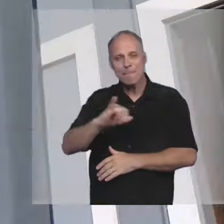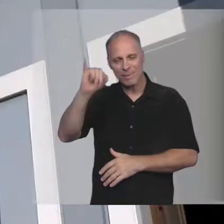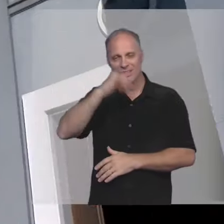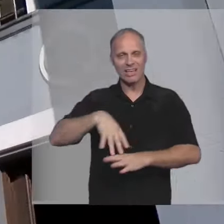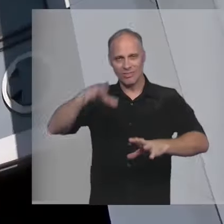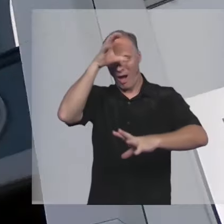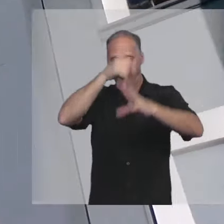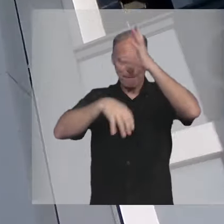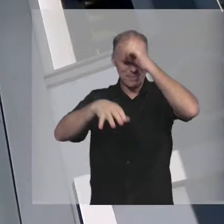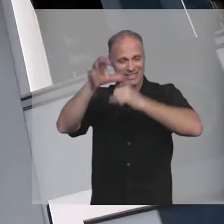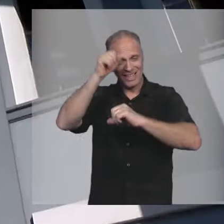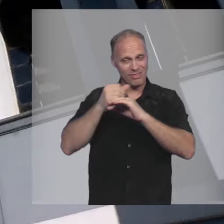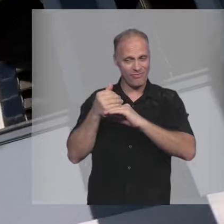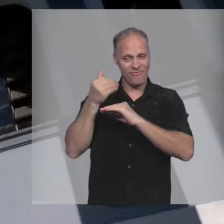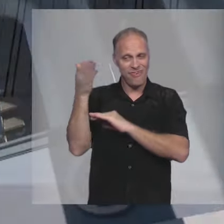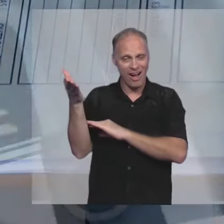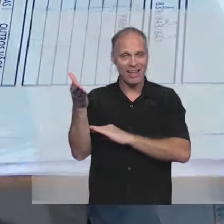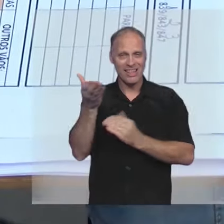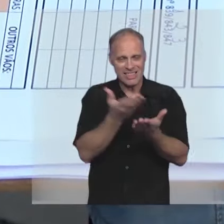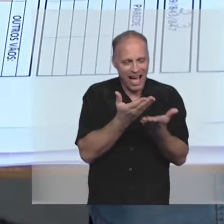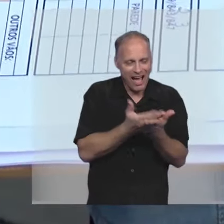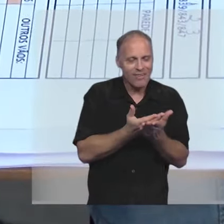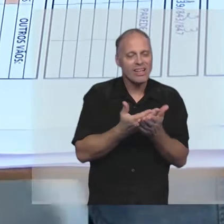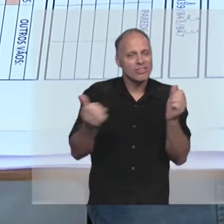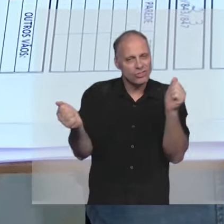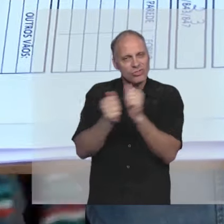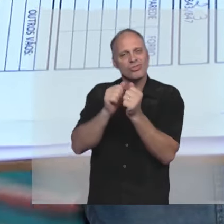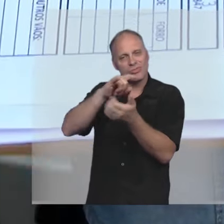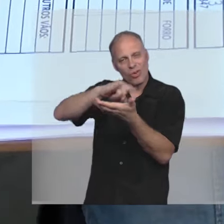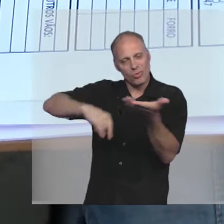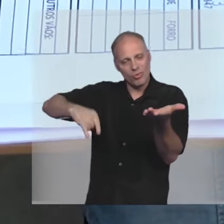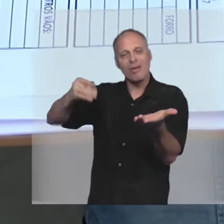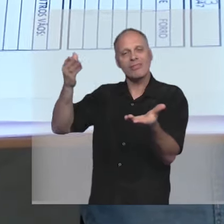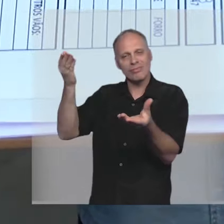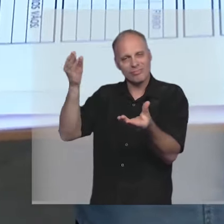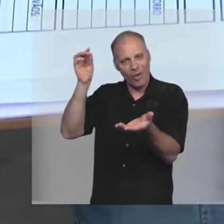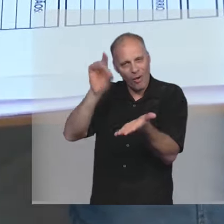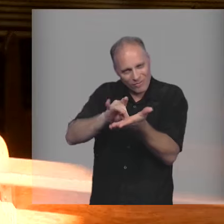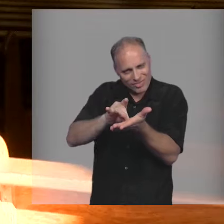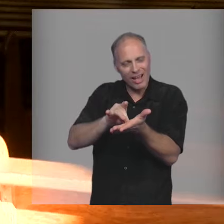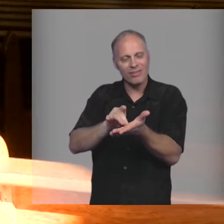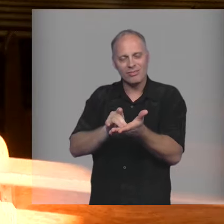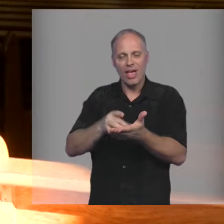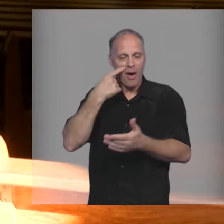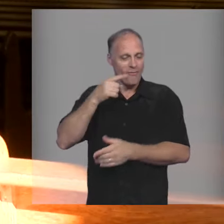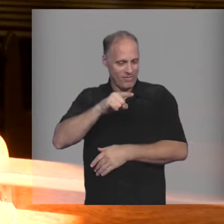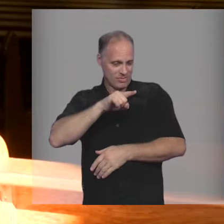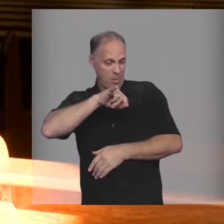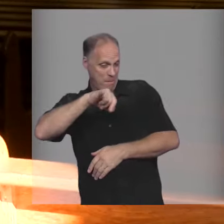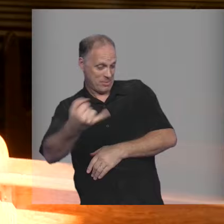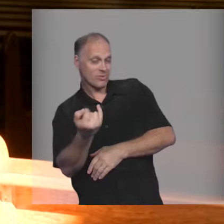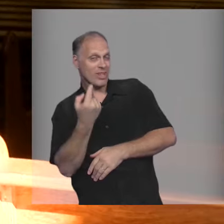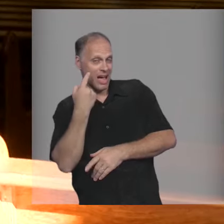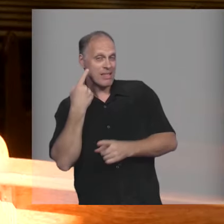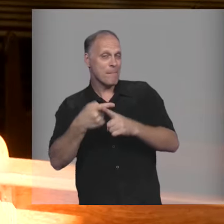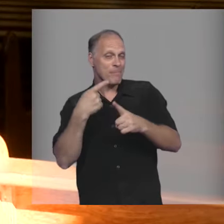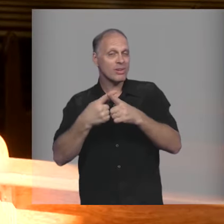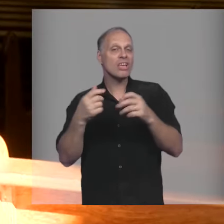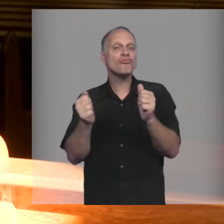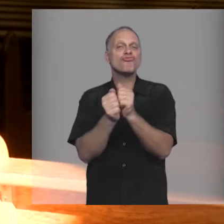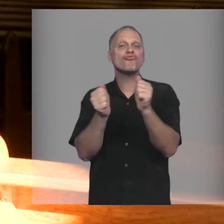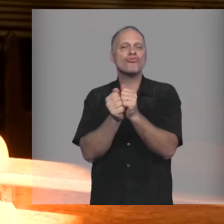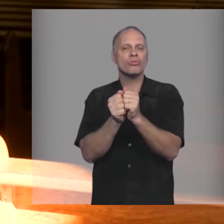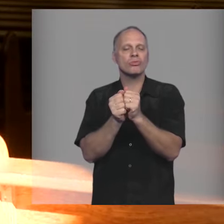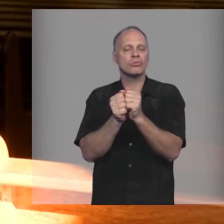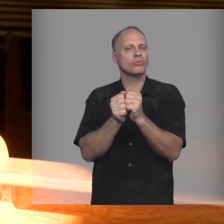significativo, né? Esses aprendizados, fora o registro em si, né? Eu vi isso como uma oportunidade, porque